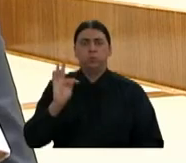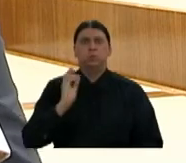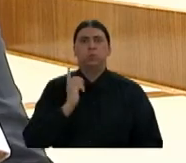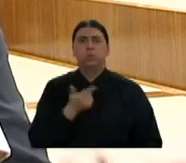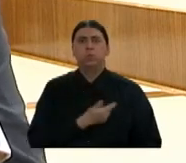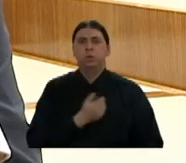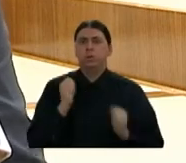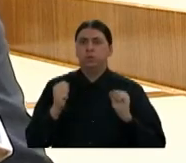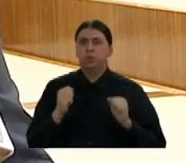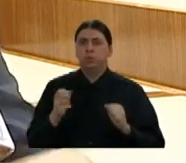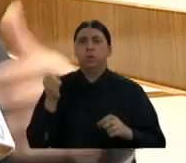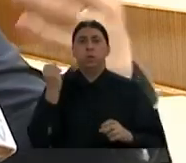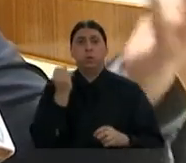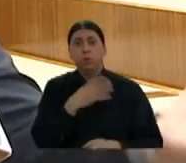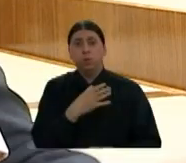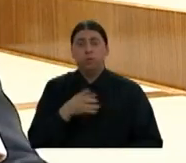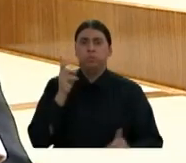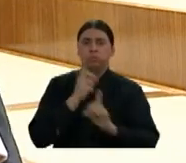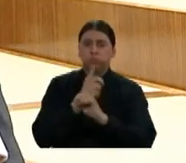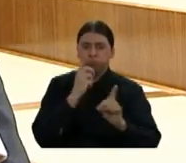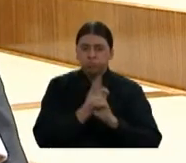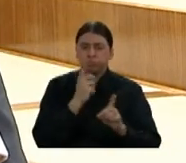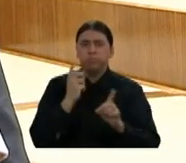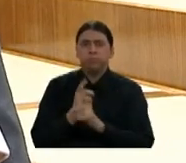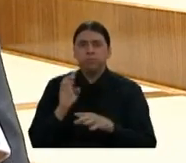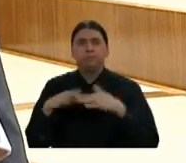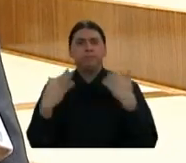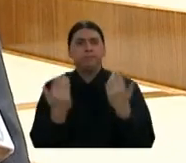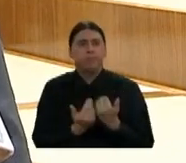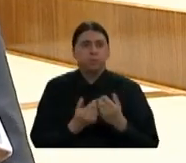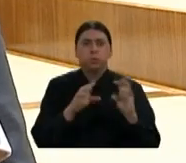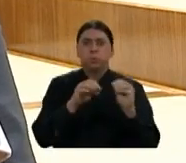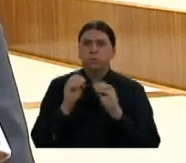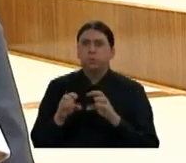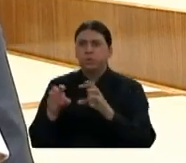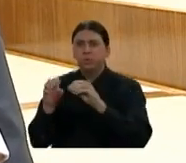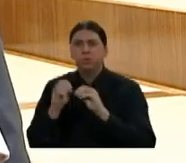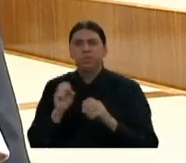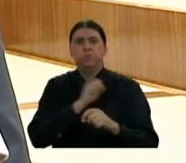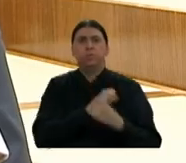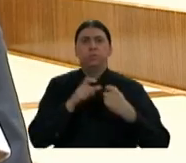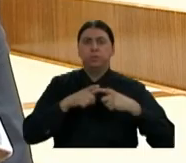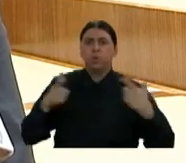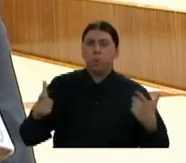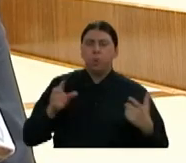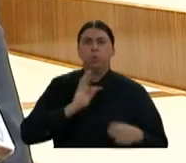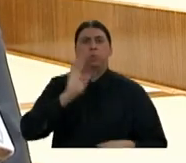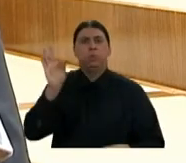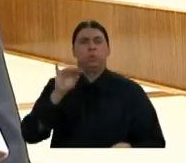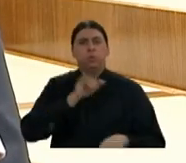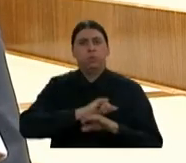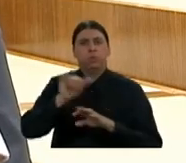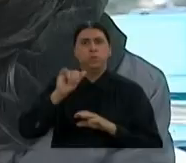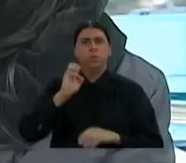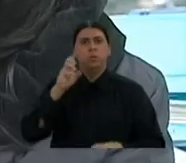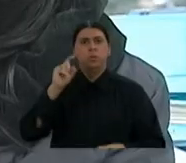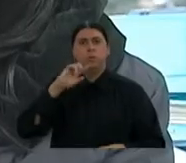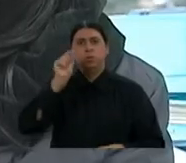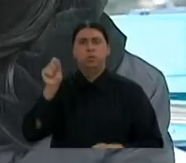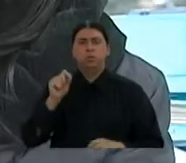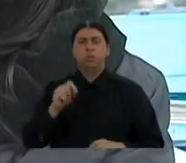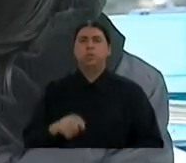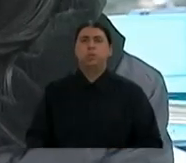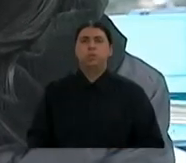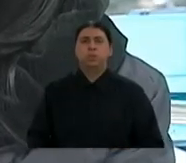novas aproximações aproximações em maior número e possa então lá adiante e consolidar em adoções às vezes